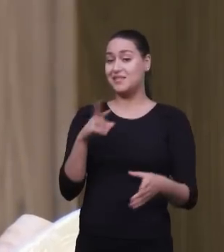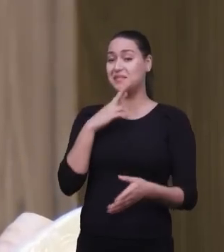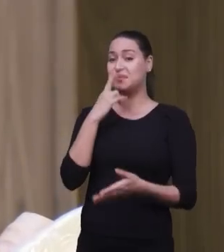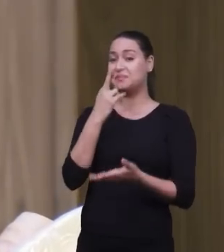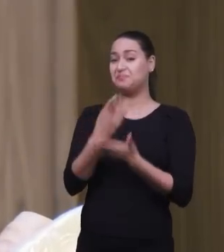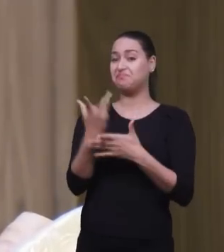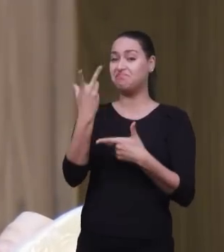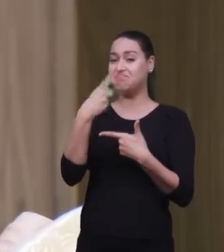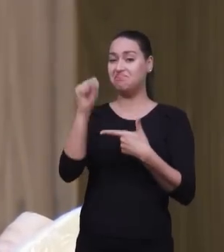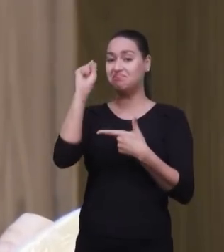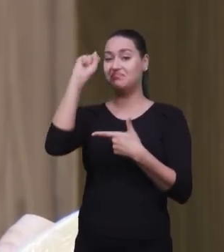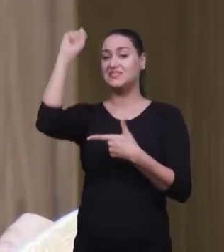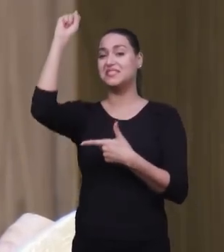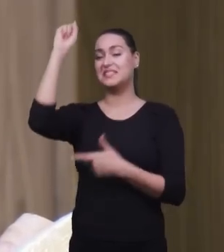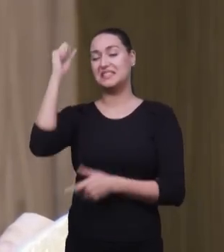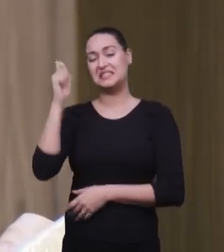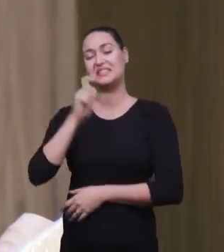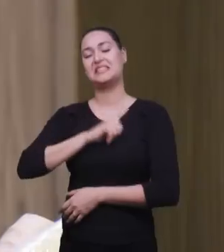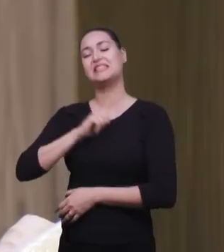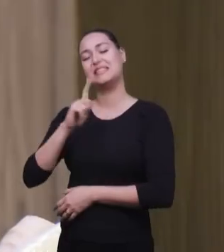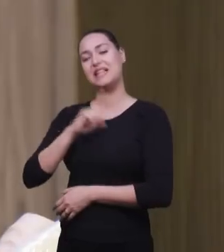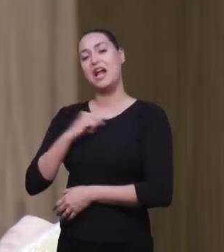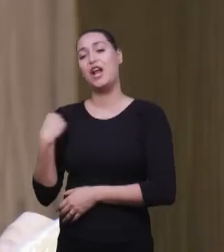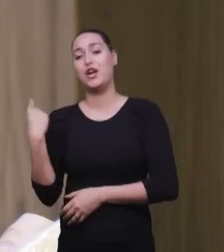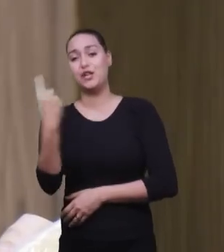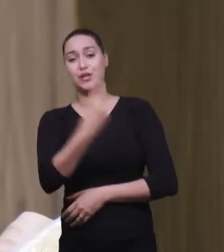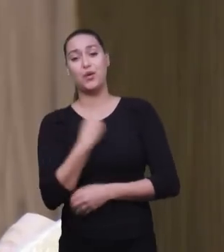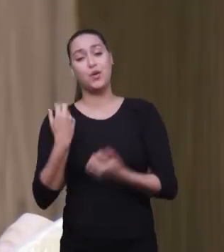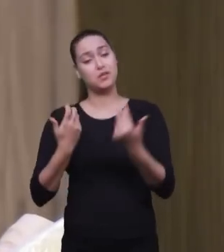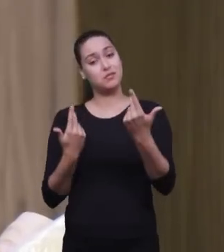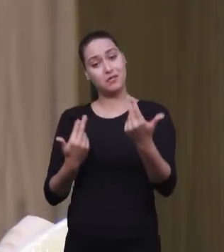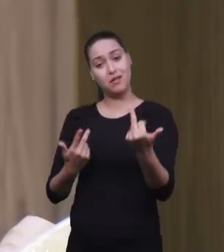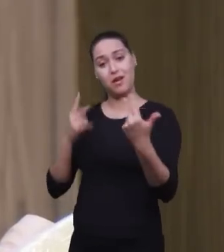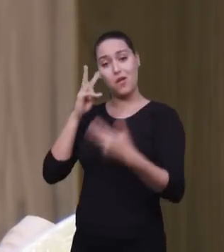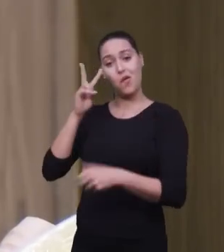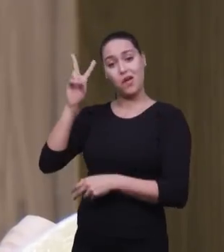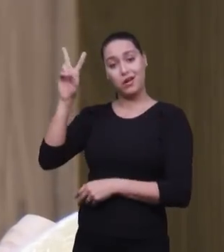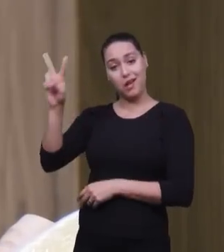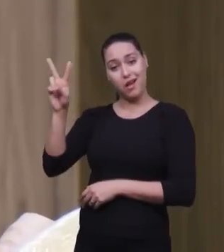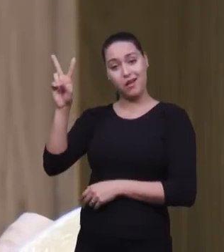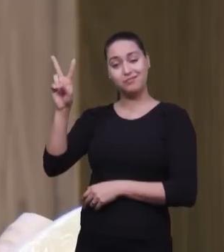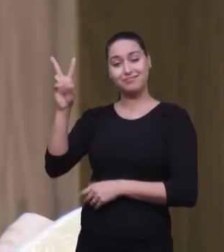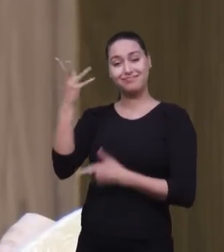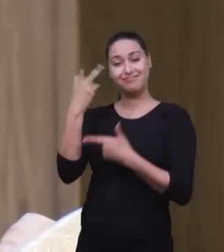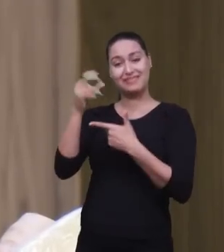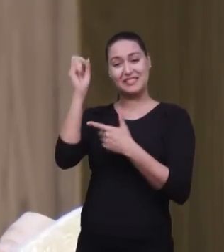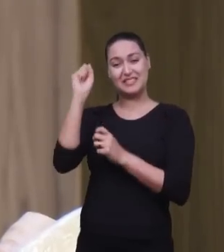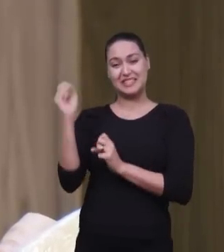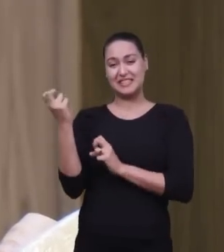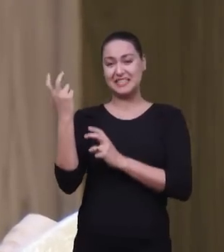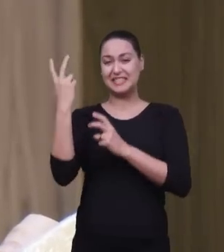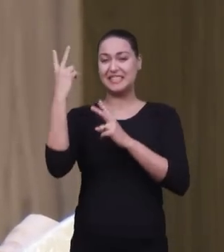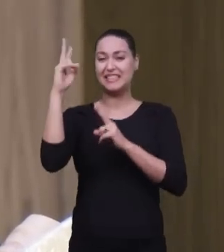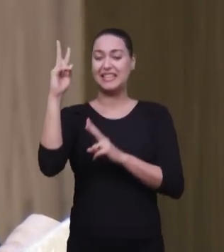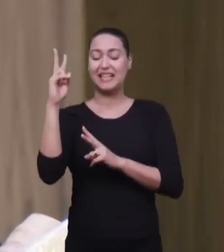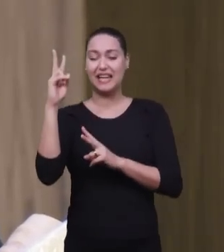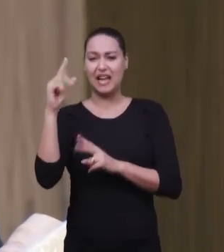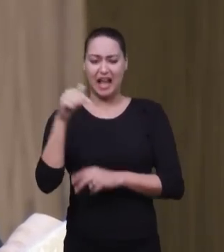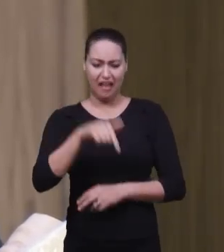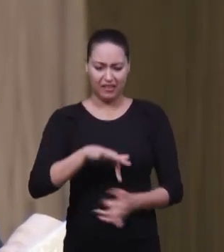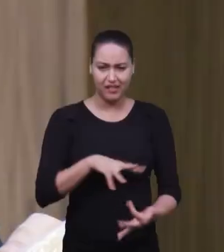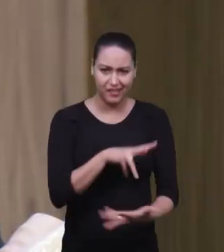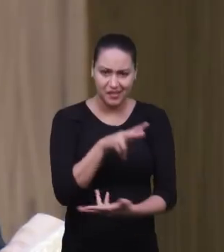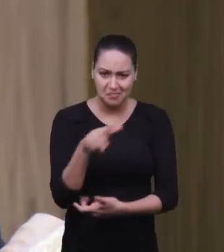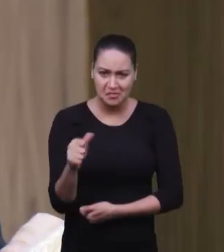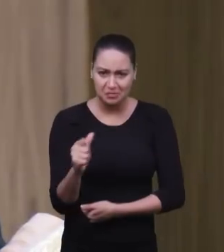recompensa. E nós queremos dizer aqui que nós também temos em vista uma recompensa que não está no plano terreno.